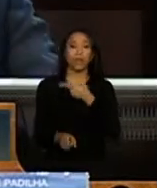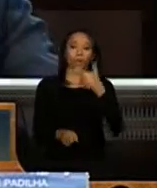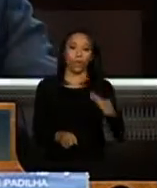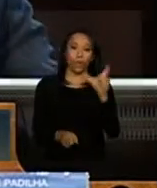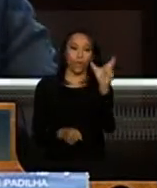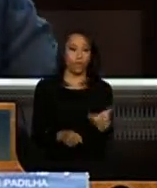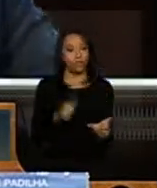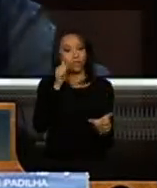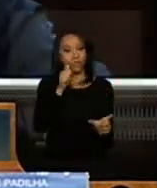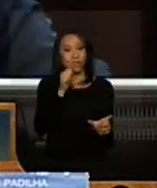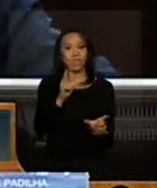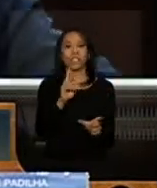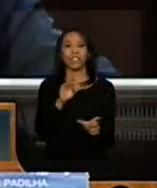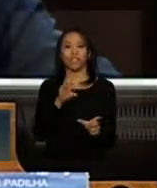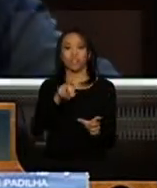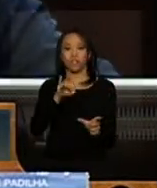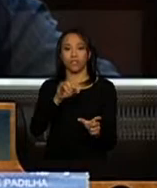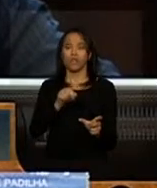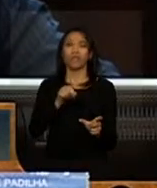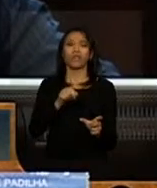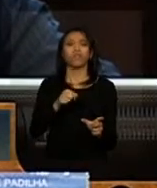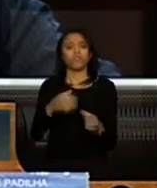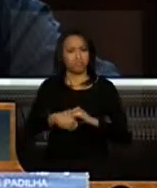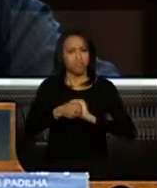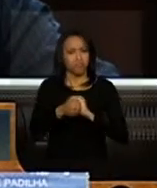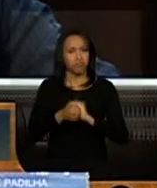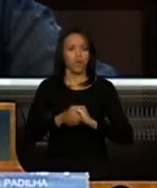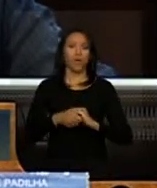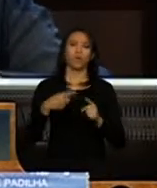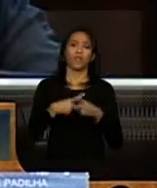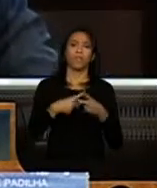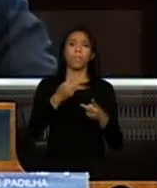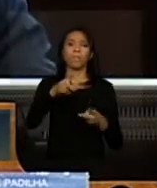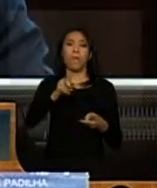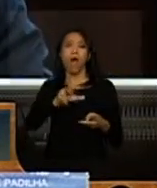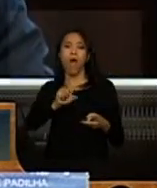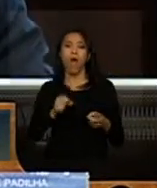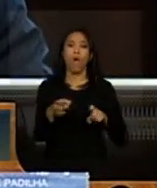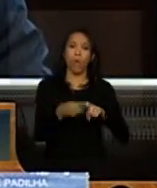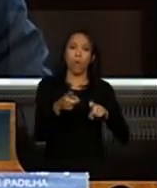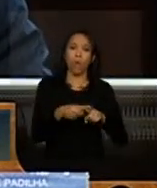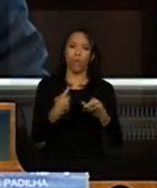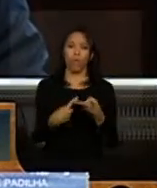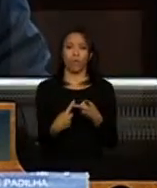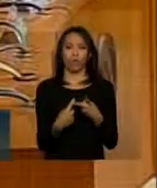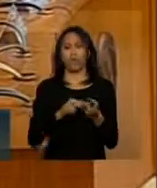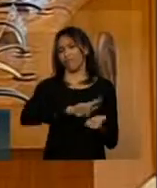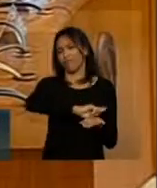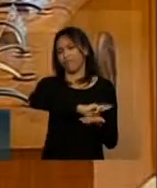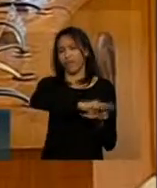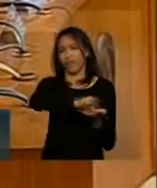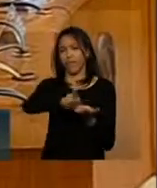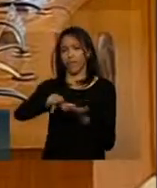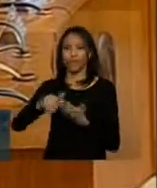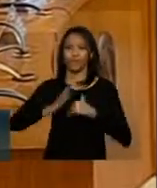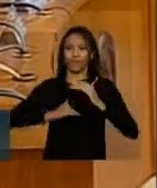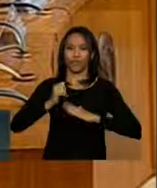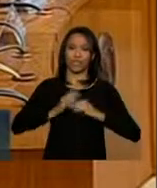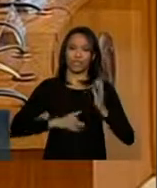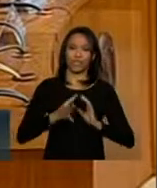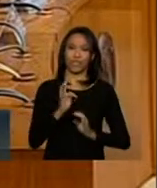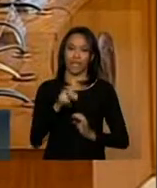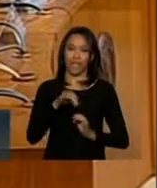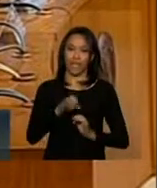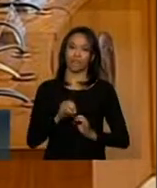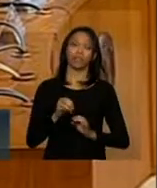Unicef, saudar em nome do Dr. Elvésio, Dr. Paulo Bonilha, saudar todos os técnicos, gestores